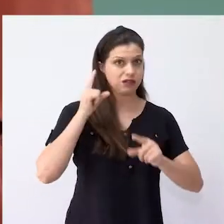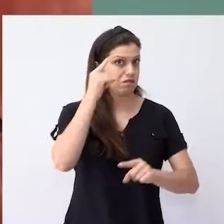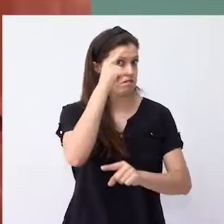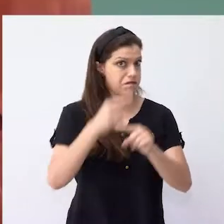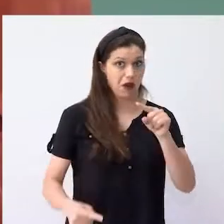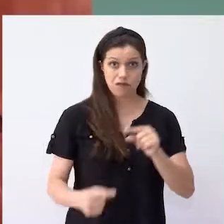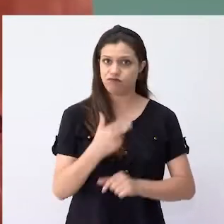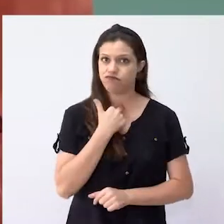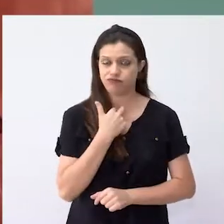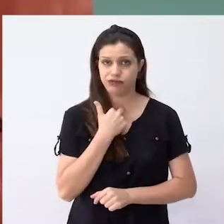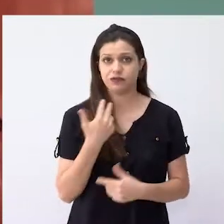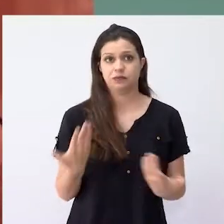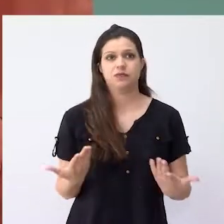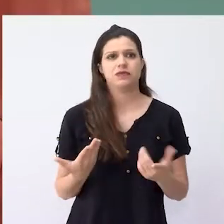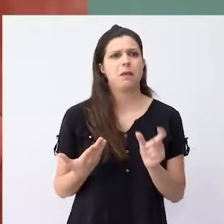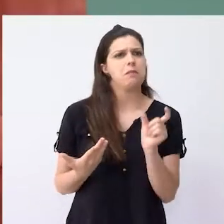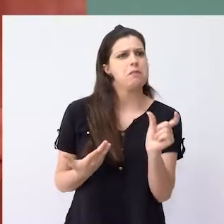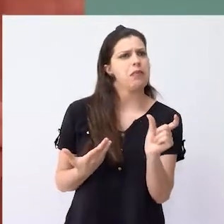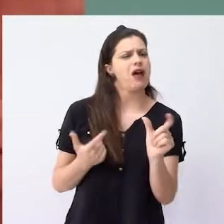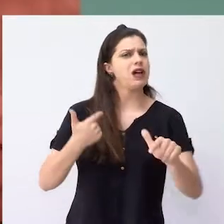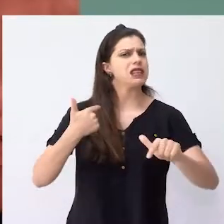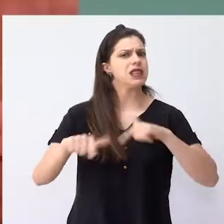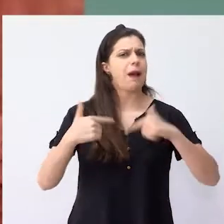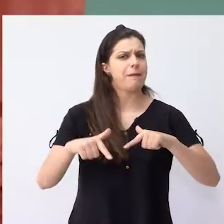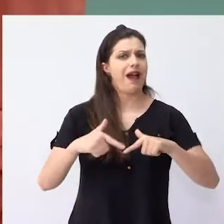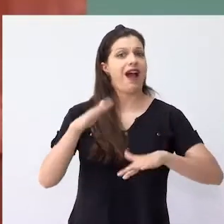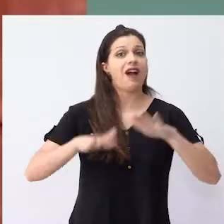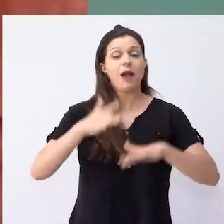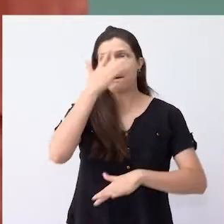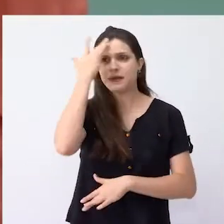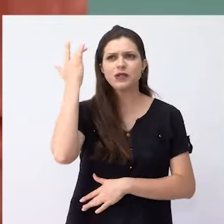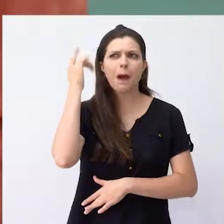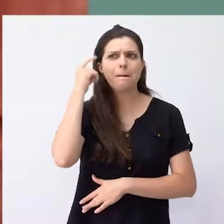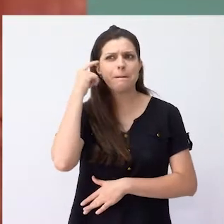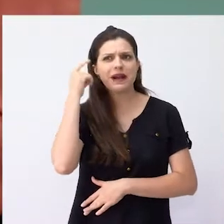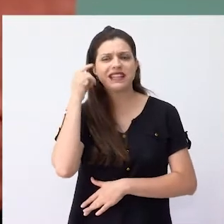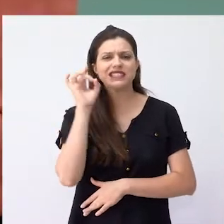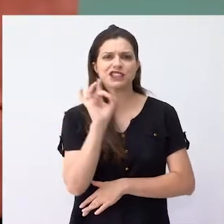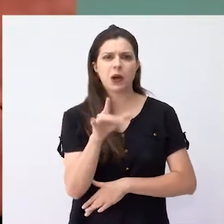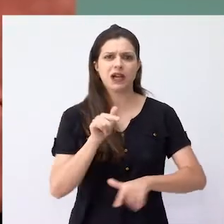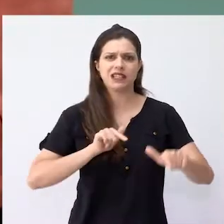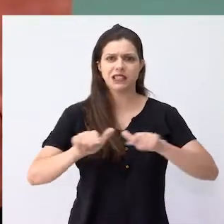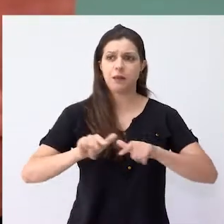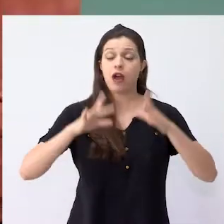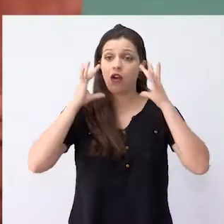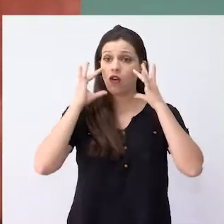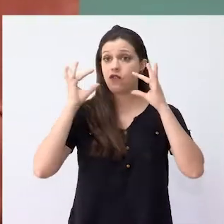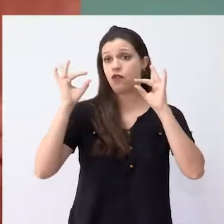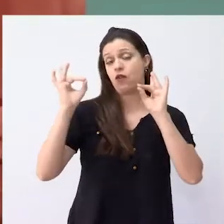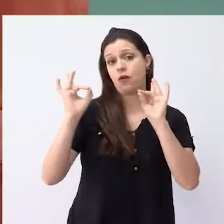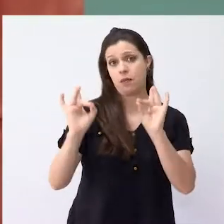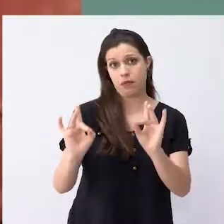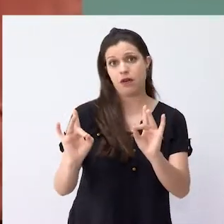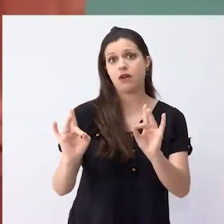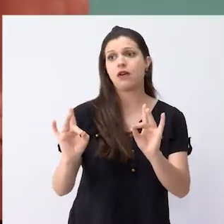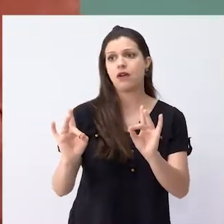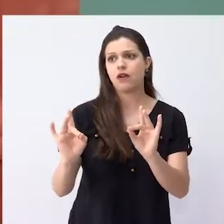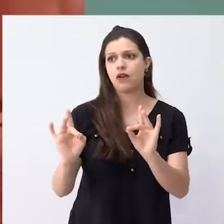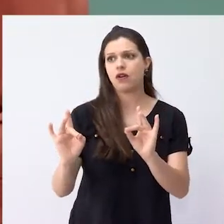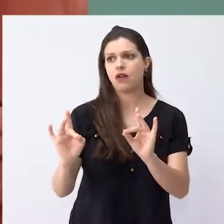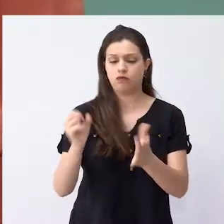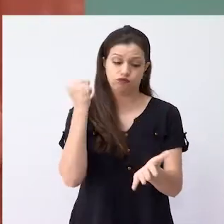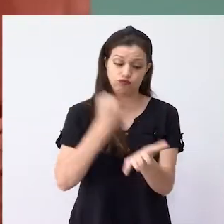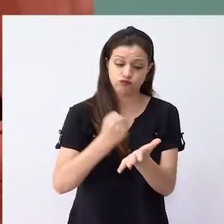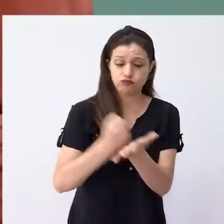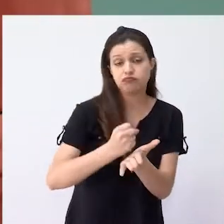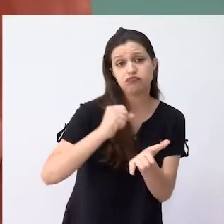trabalho, talvez as pessoas tendam a entender somente o trabalho formal, aquele em que há o registro